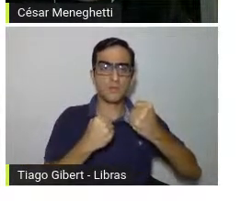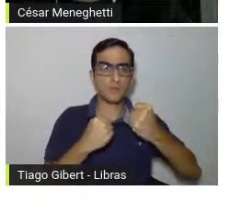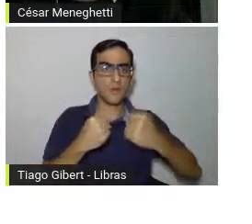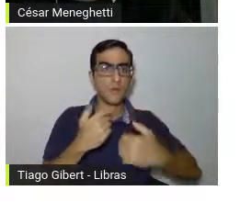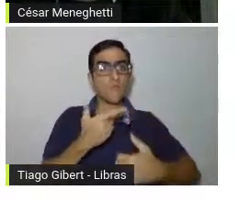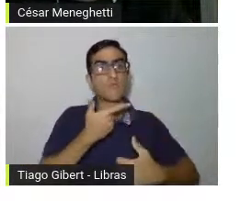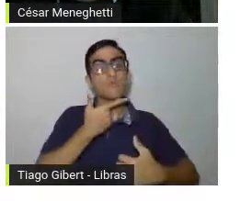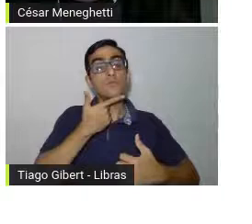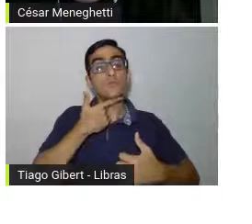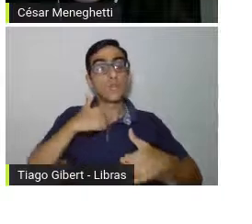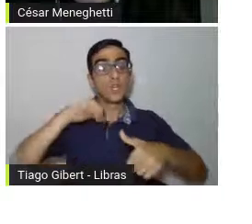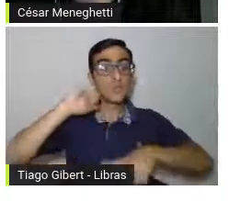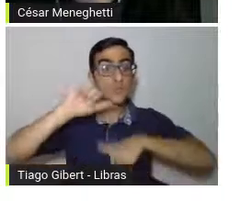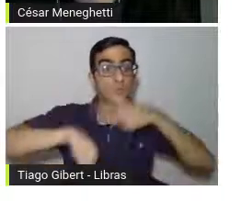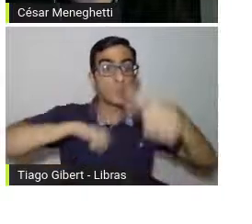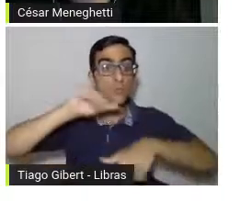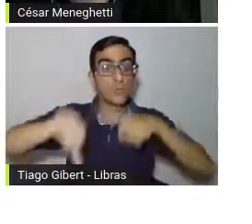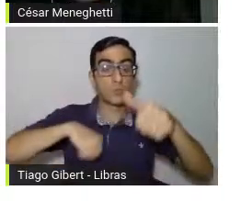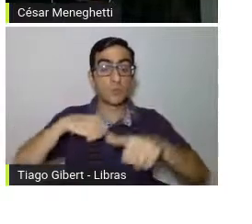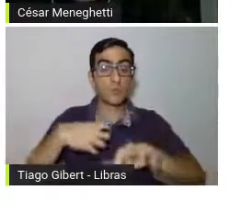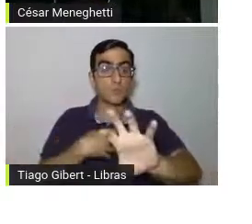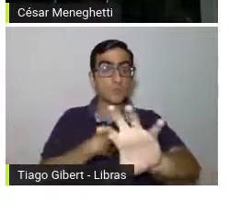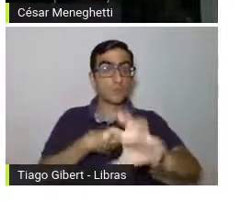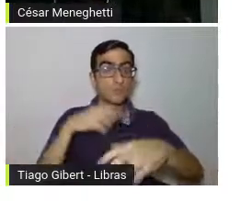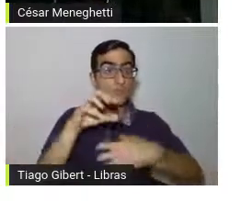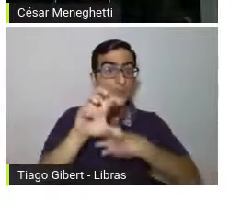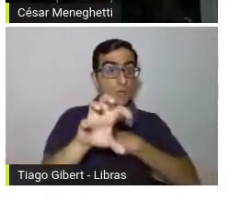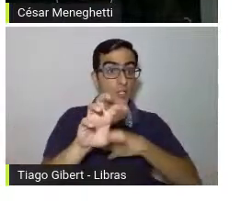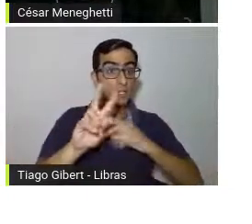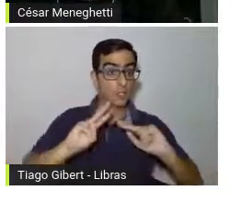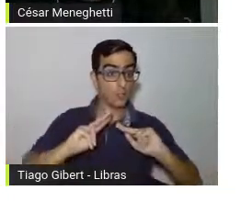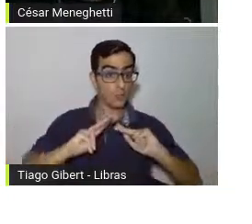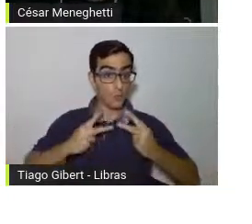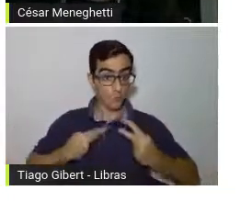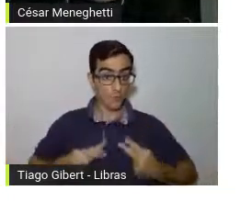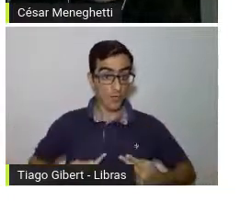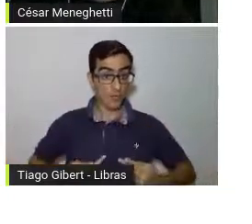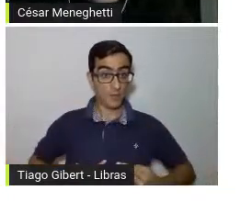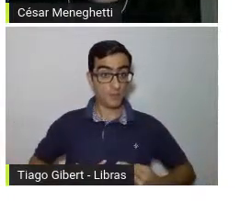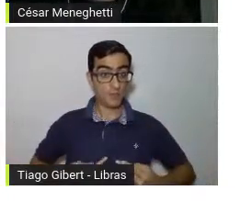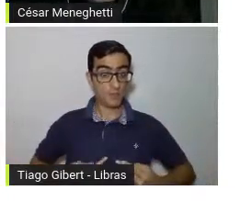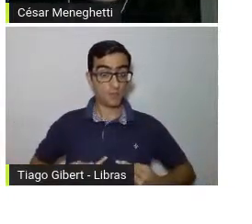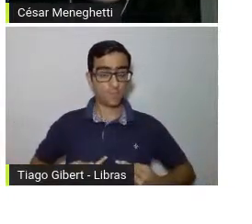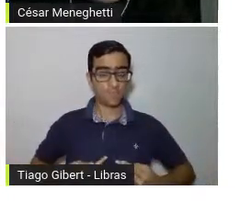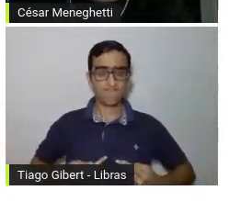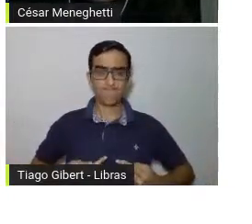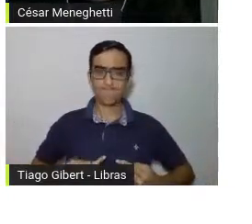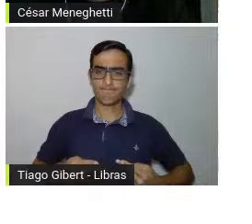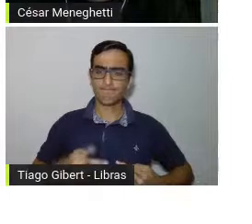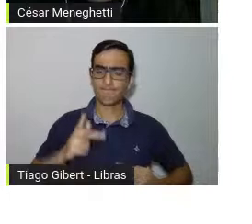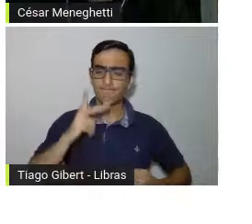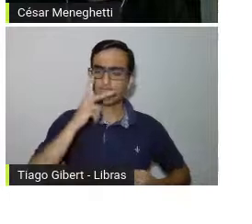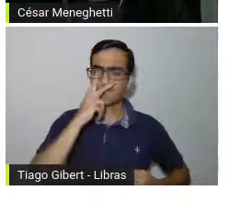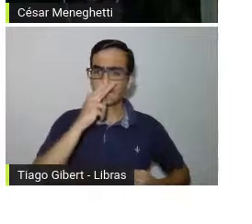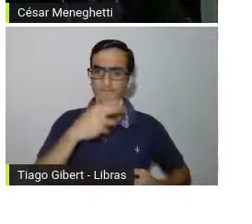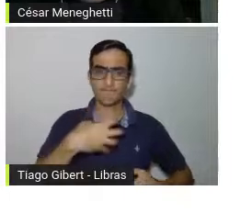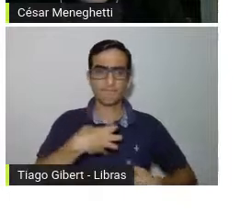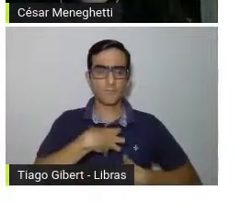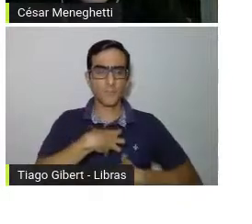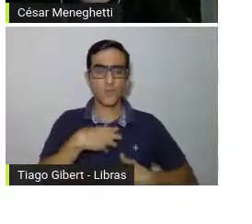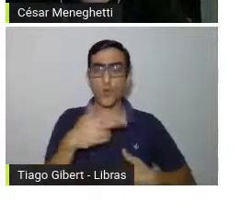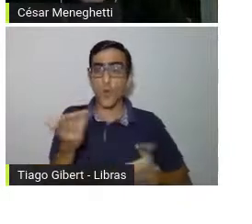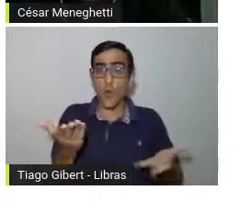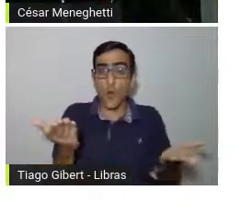vontade de transformação e uma empatia com o ser humano, uma coisa que está muito em desuso